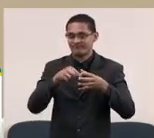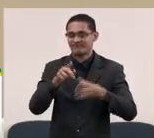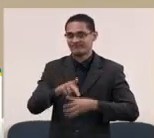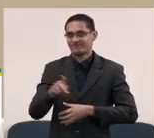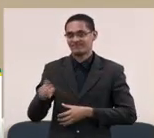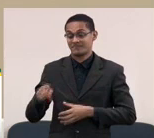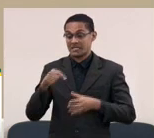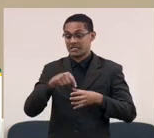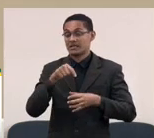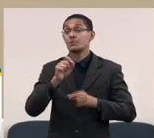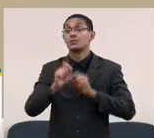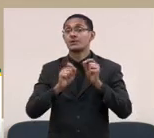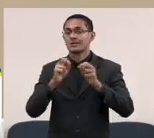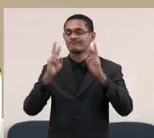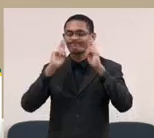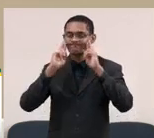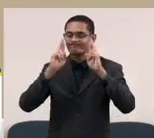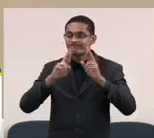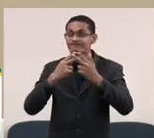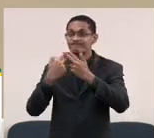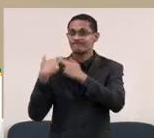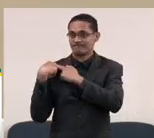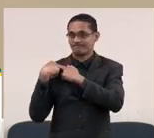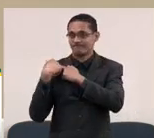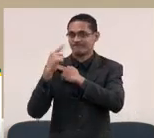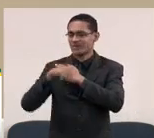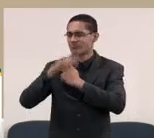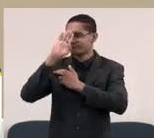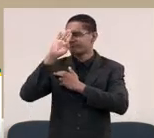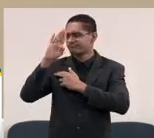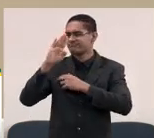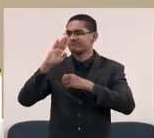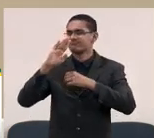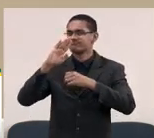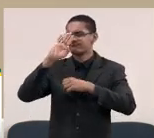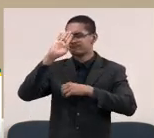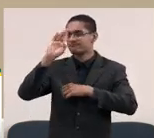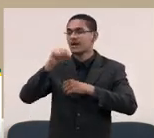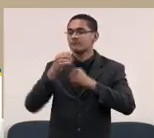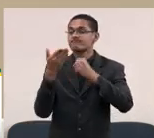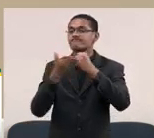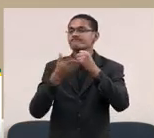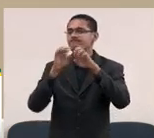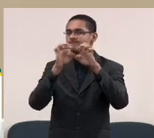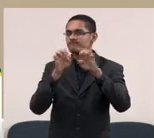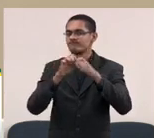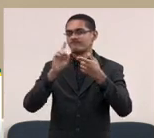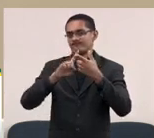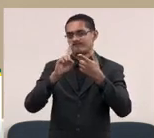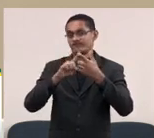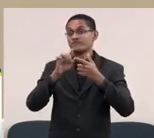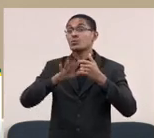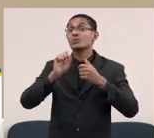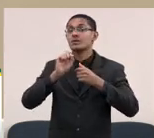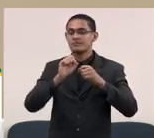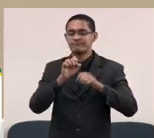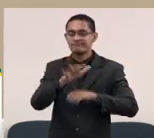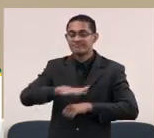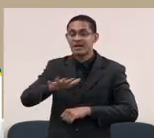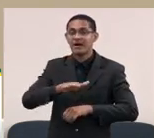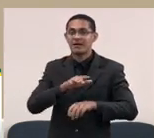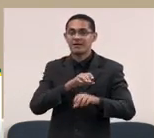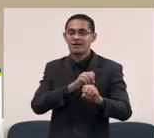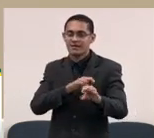é responsável por uma superestrutura pela educação, que é uma das superestruturas principais para